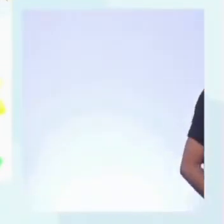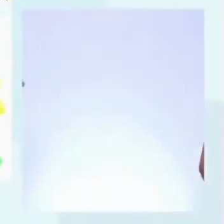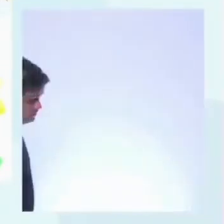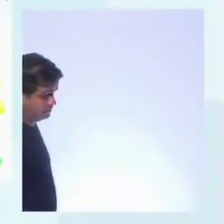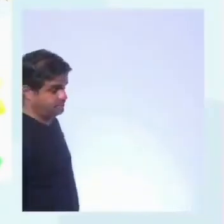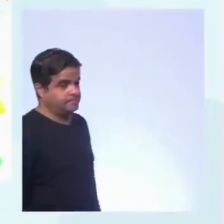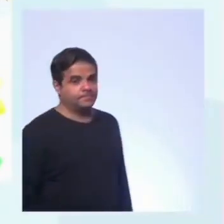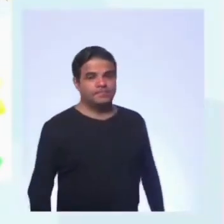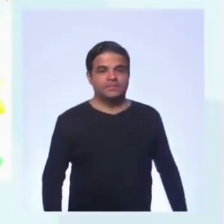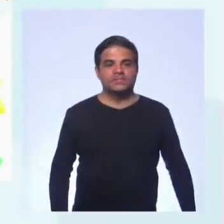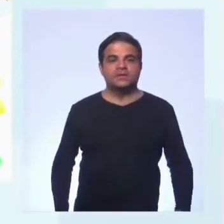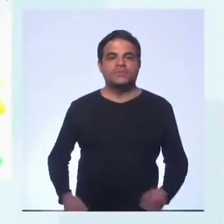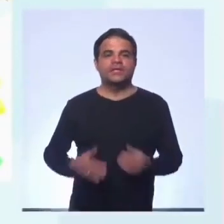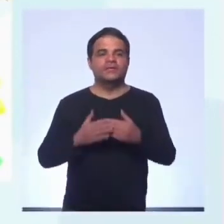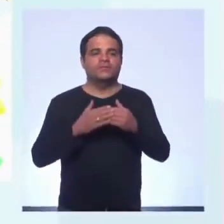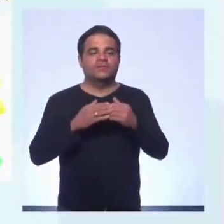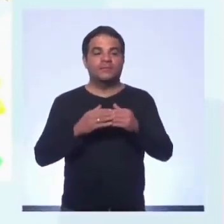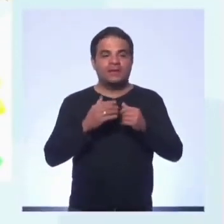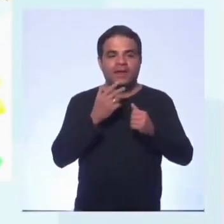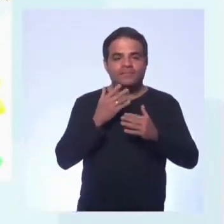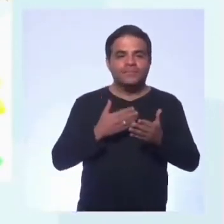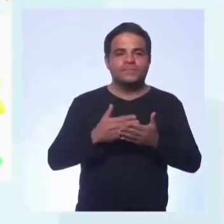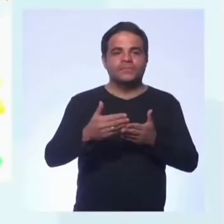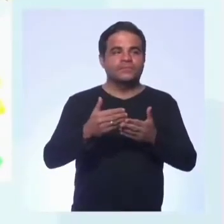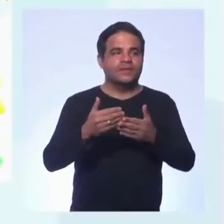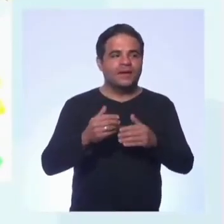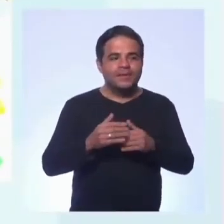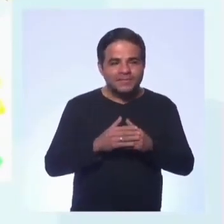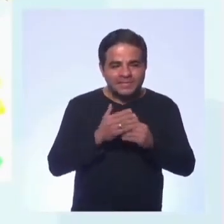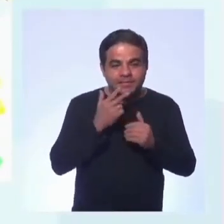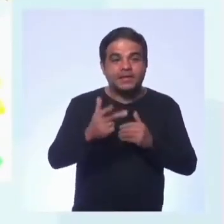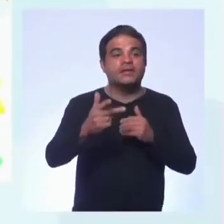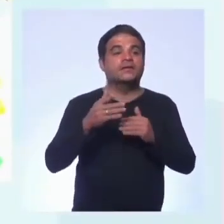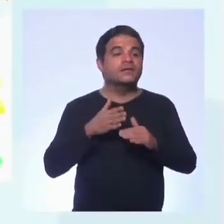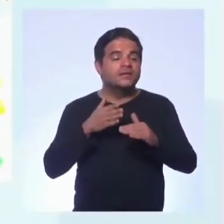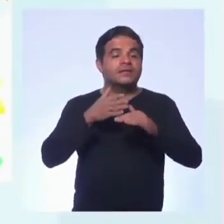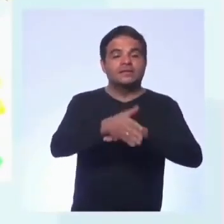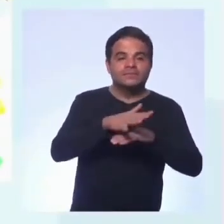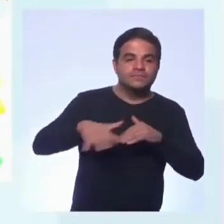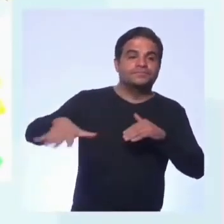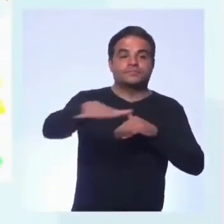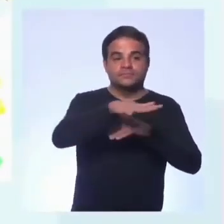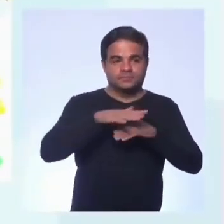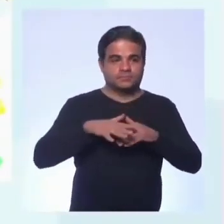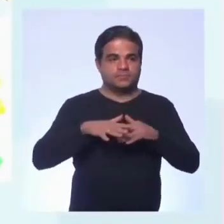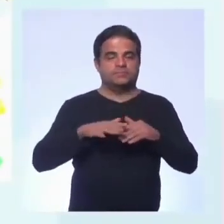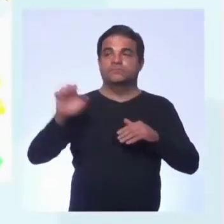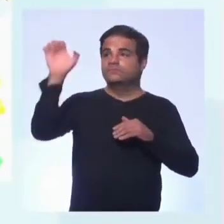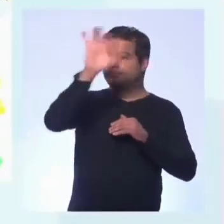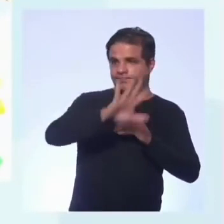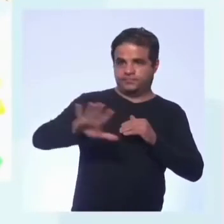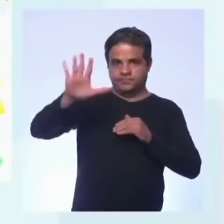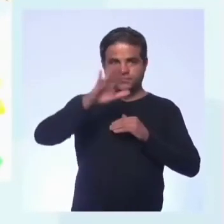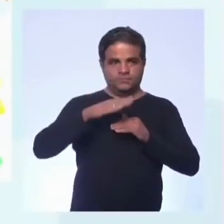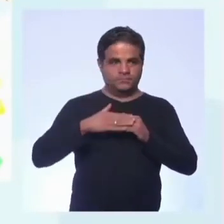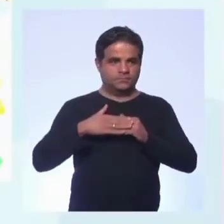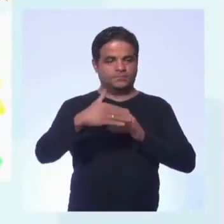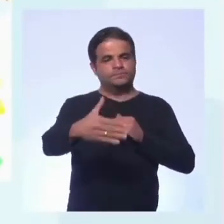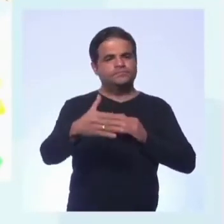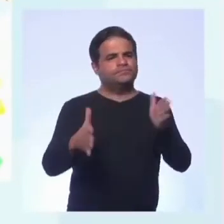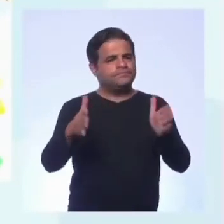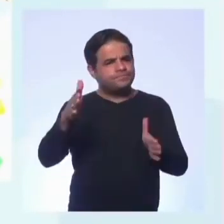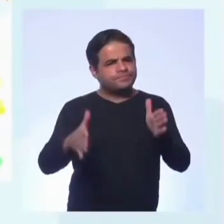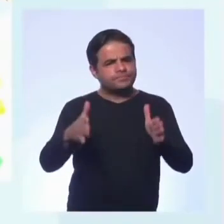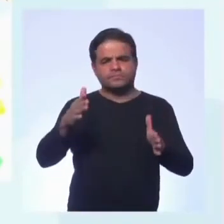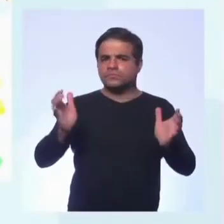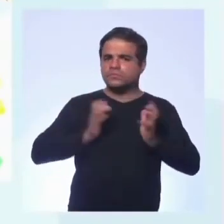Époque, que vai ser um período aí de paz na Europa, vai ser um